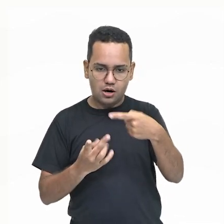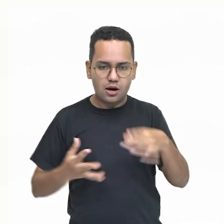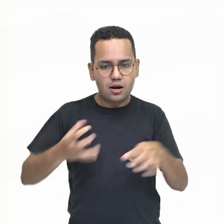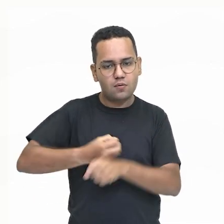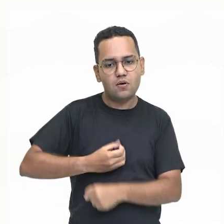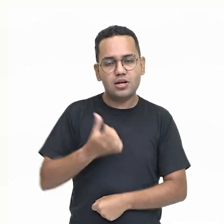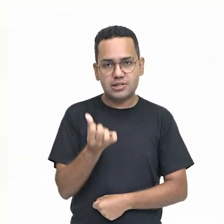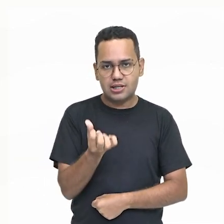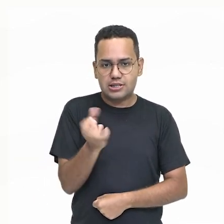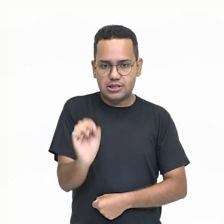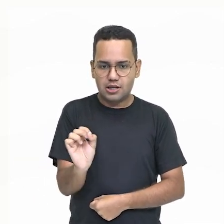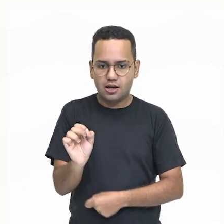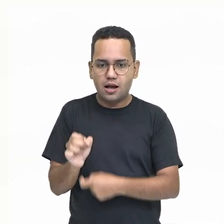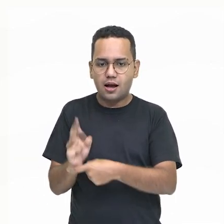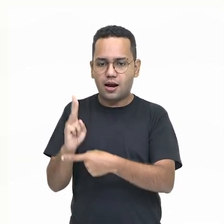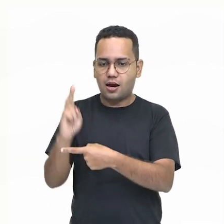de 60